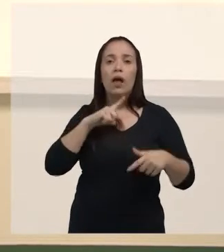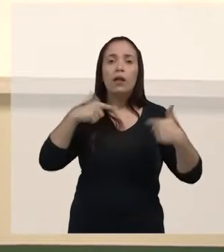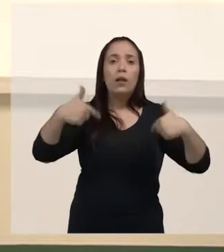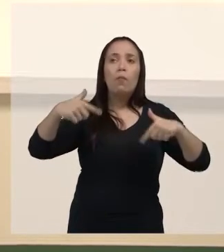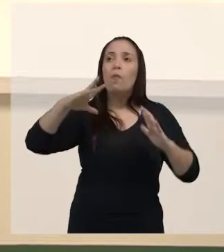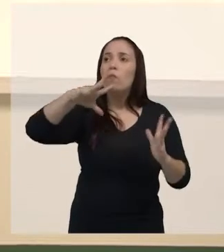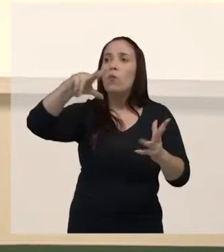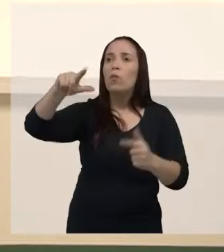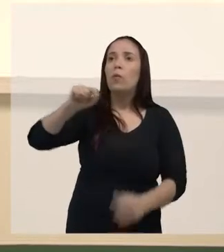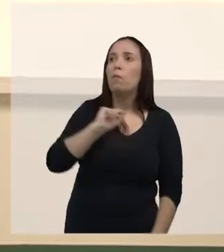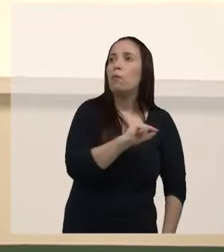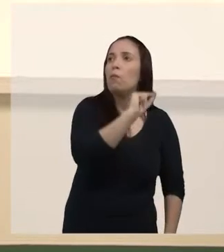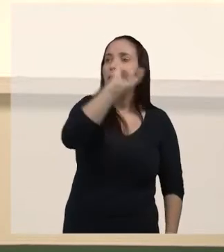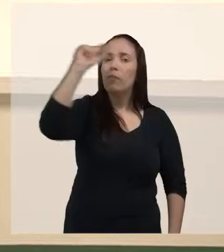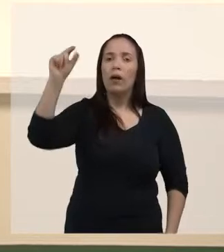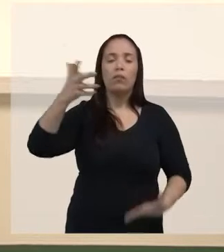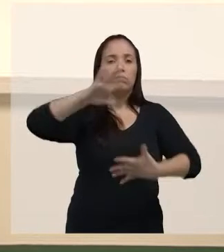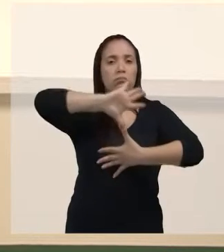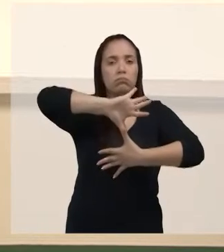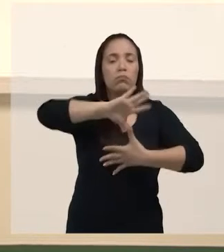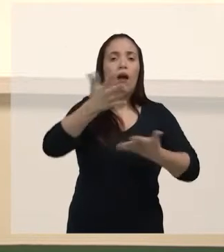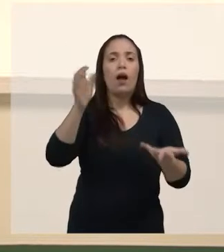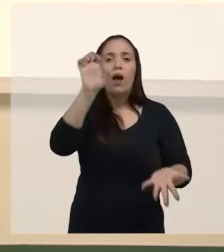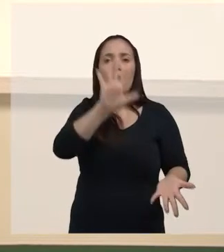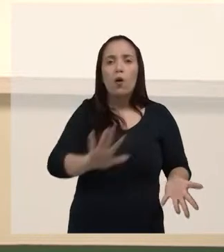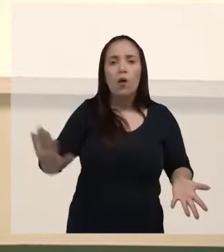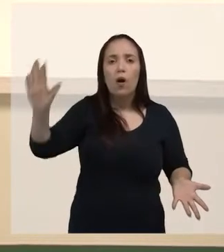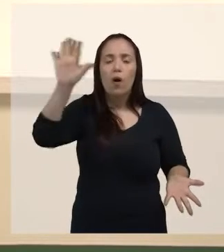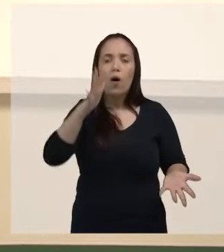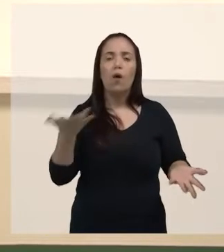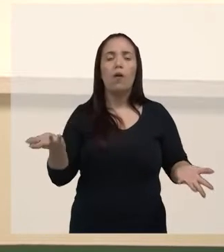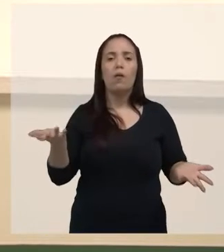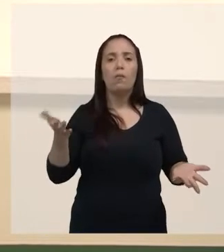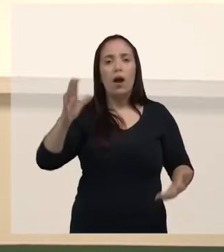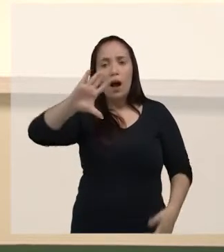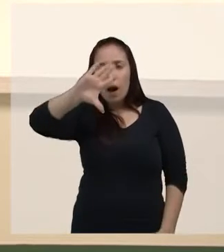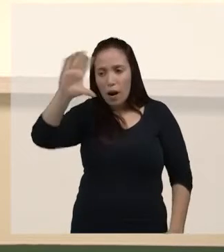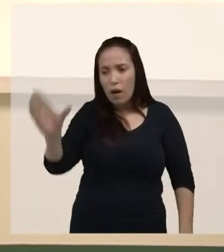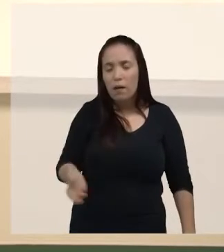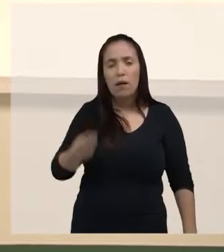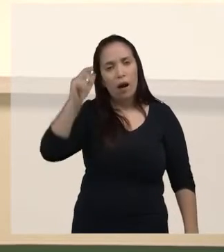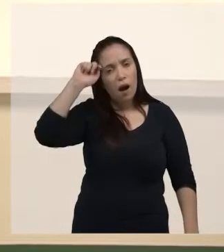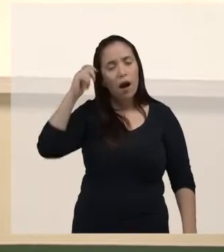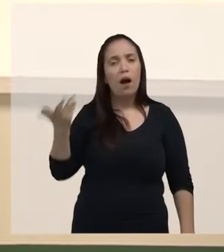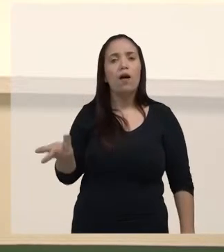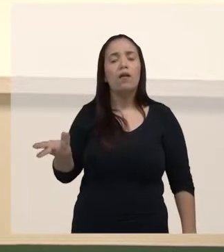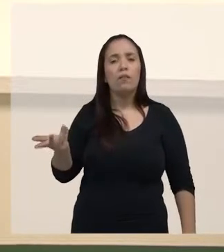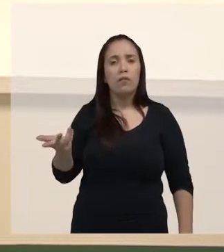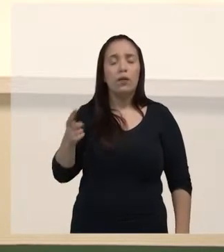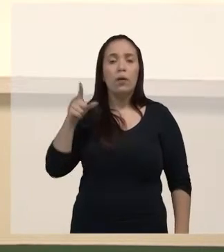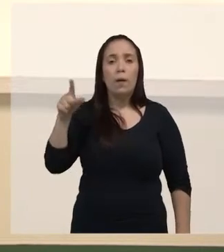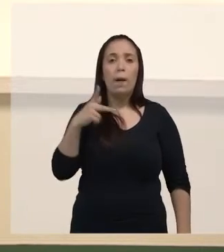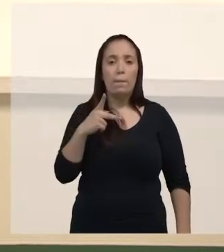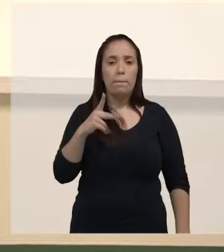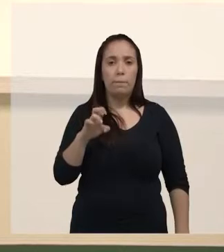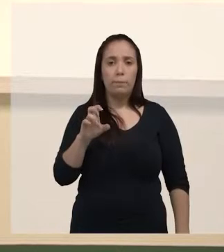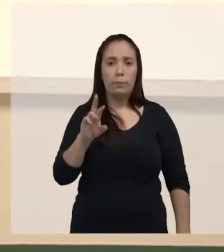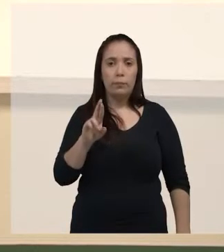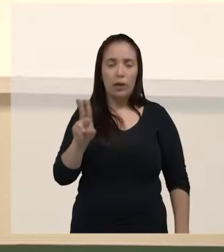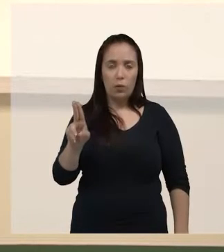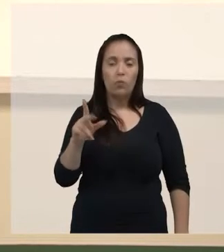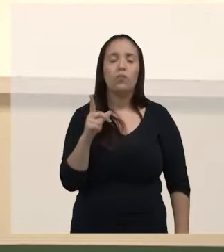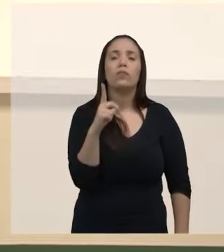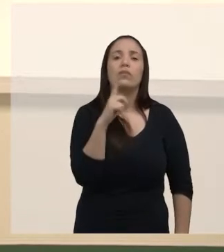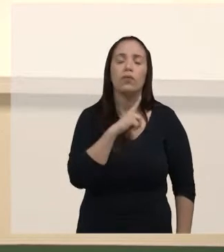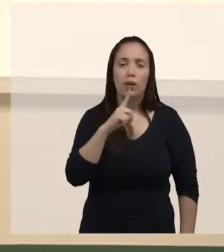Médio, trabalhavam na América Latina toda, trabalhavam na Europa, trabalhavam na África, em todos os locais. O Peru, que eu diga, né, agora, e outros